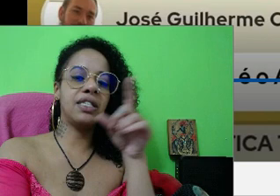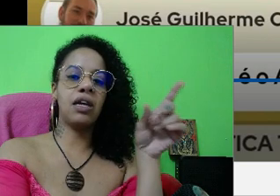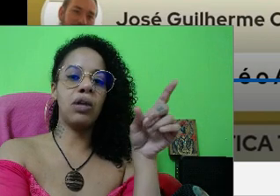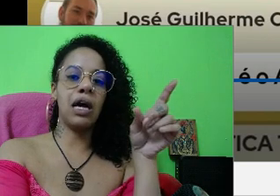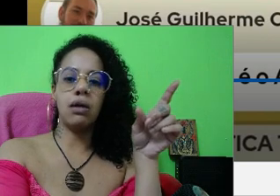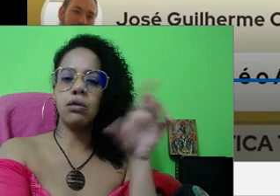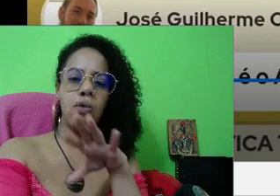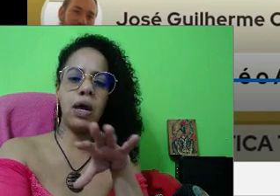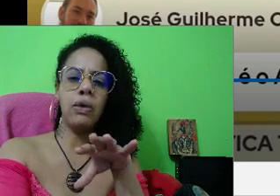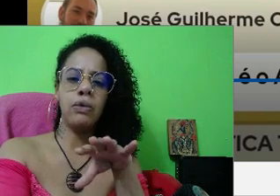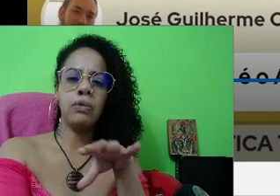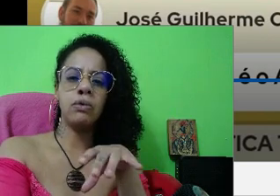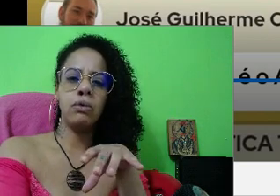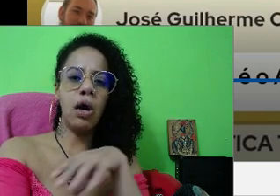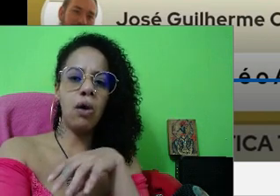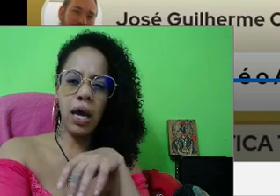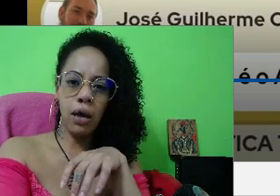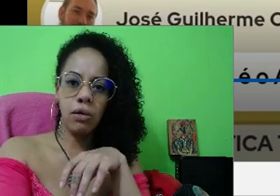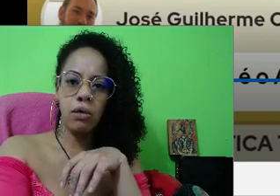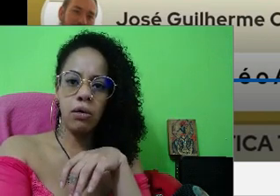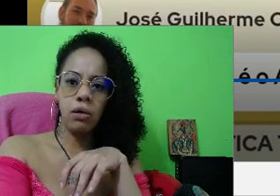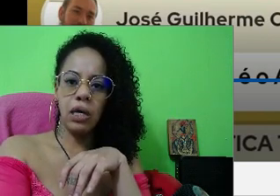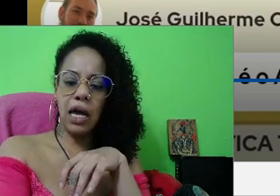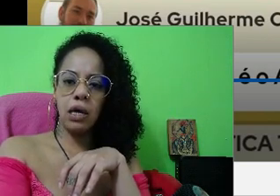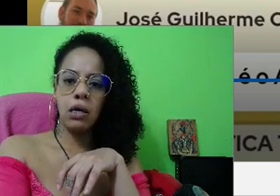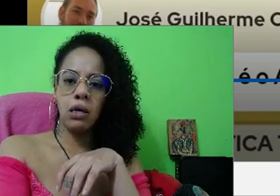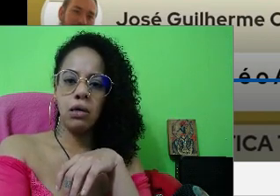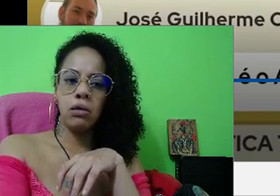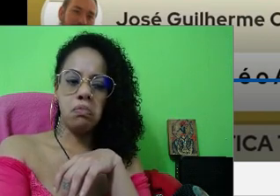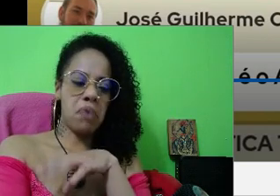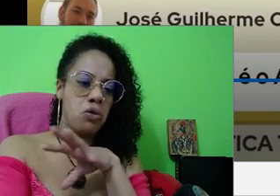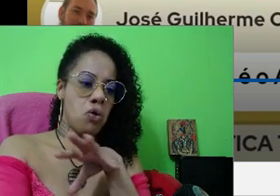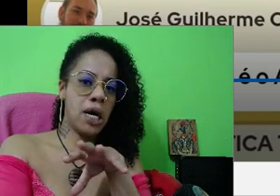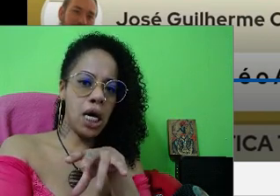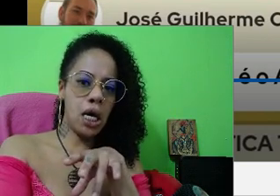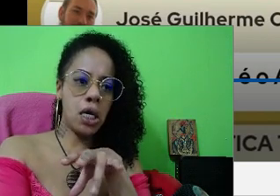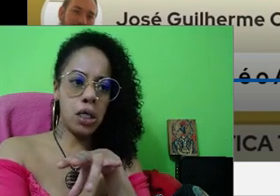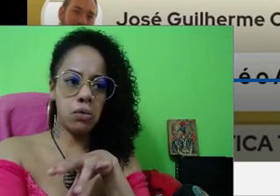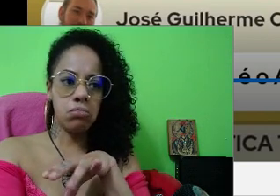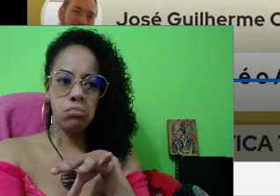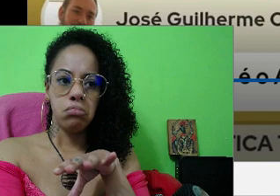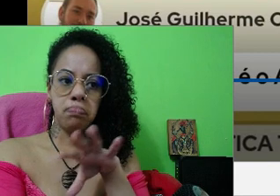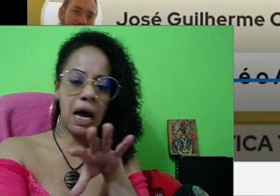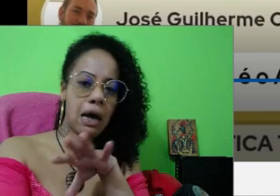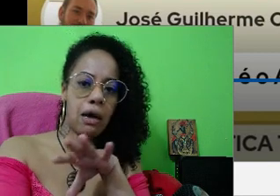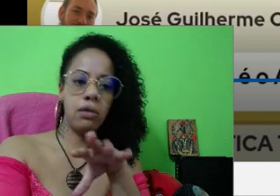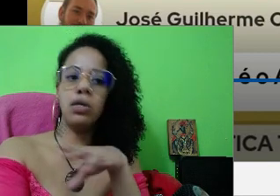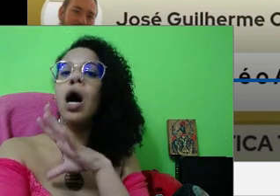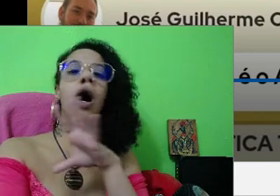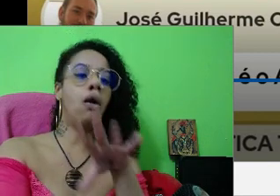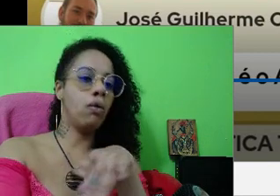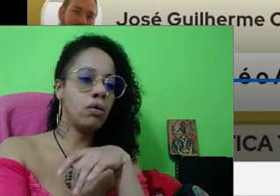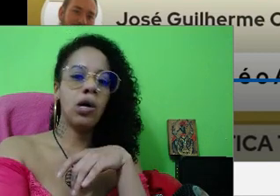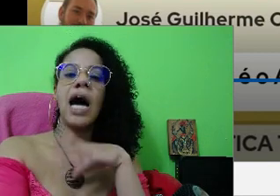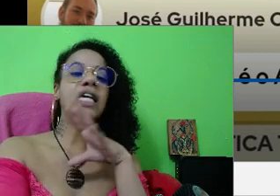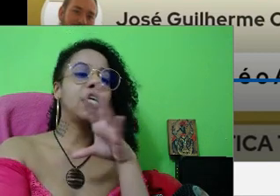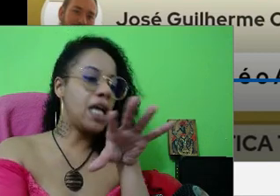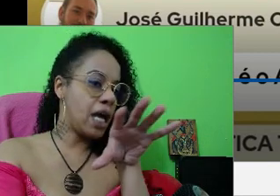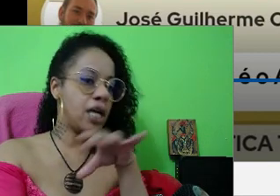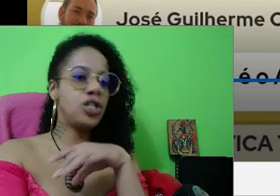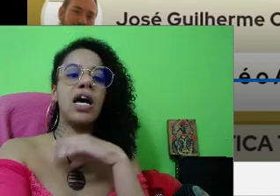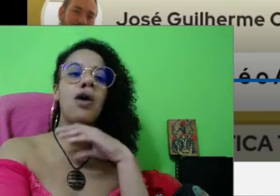histórica secular não é não é né Império Romano pá não